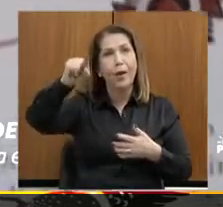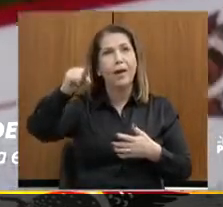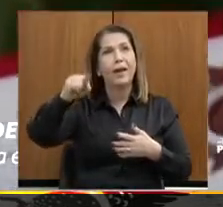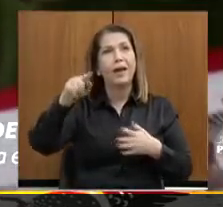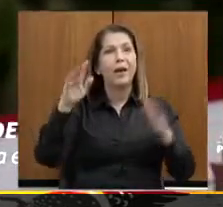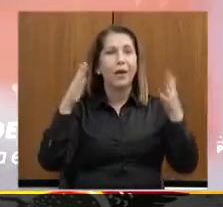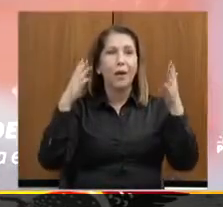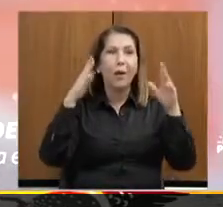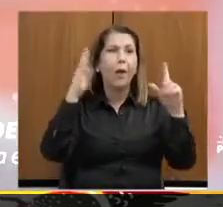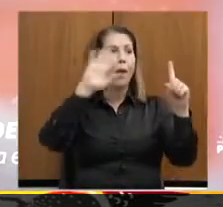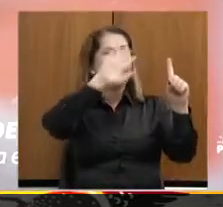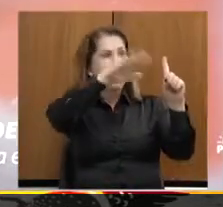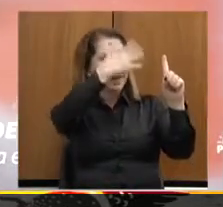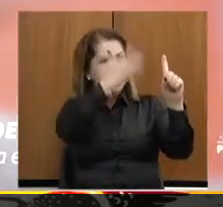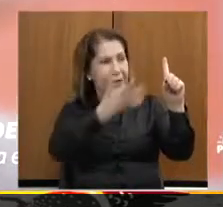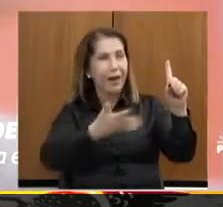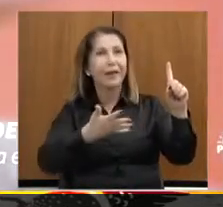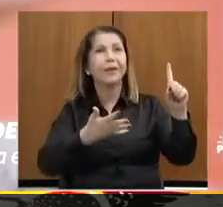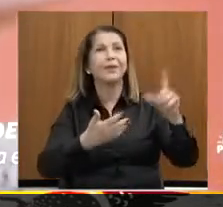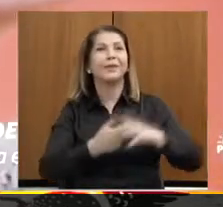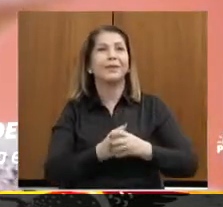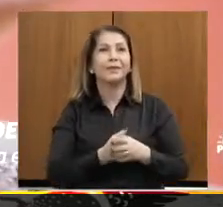e na geada